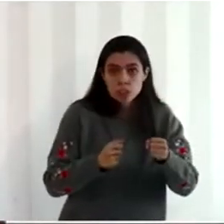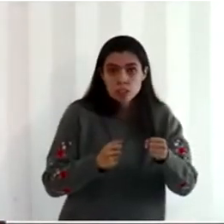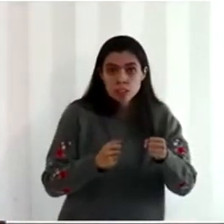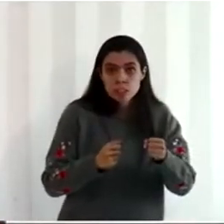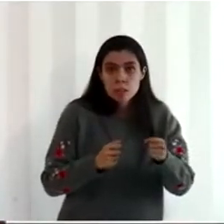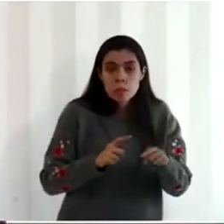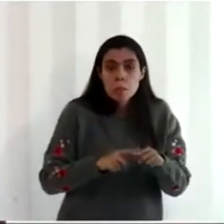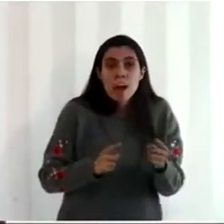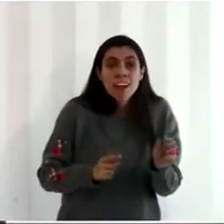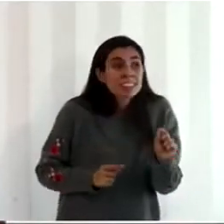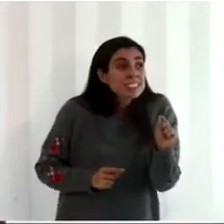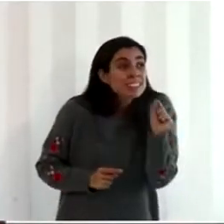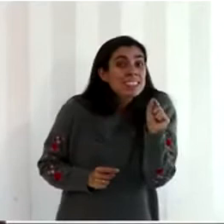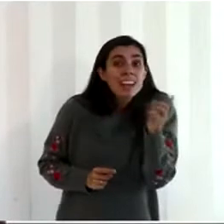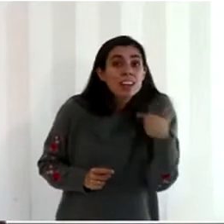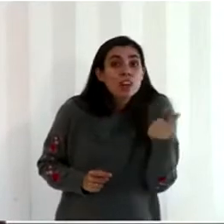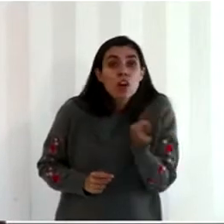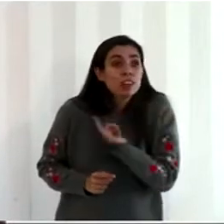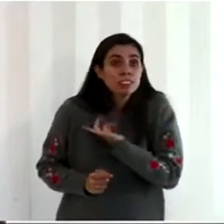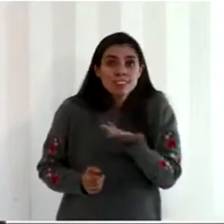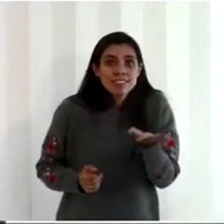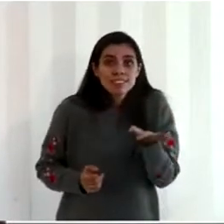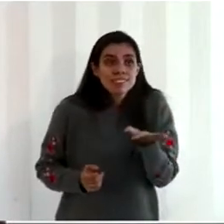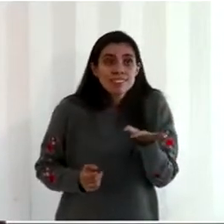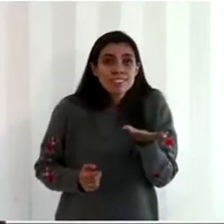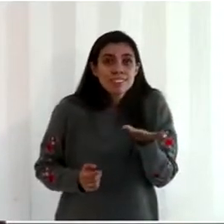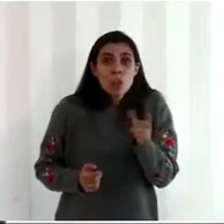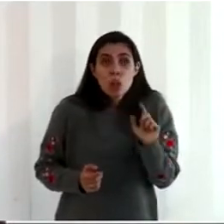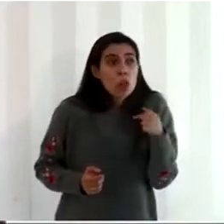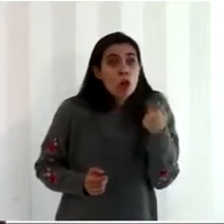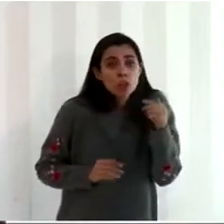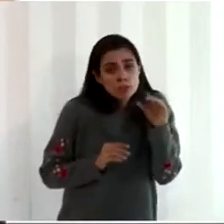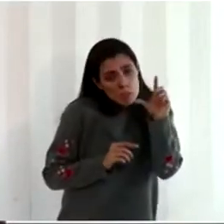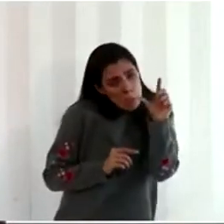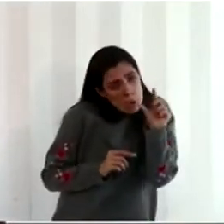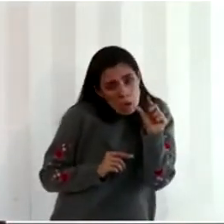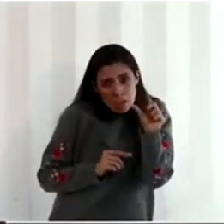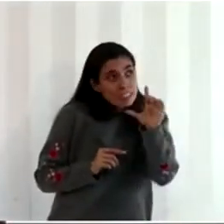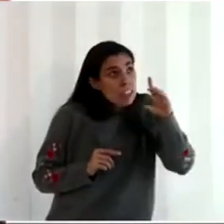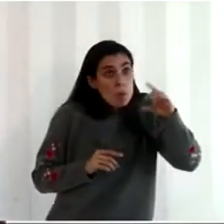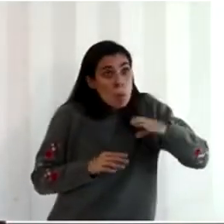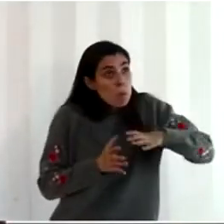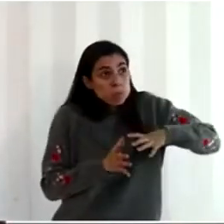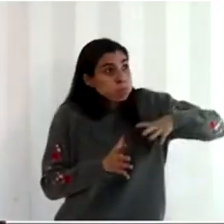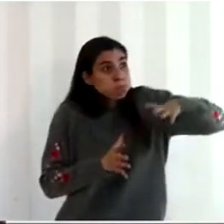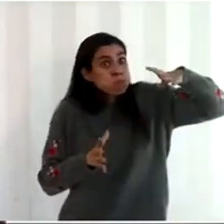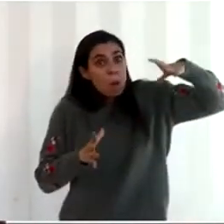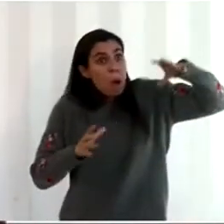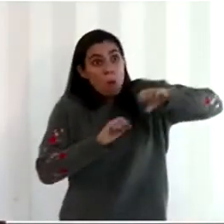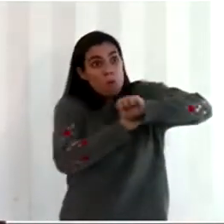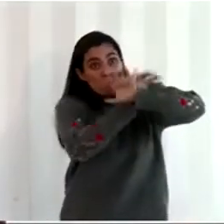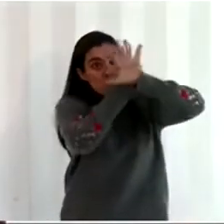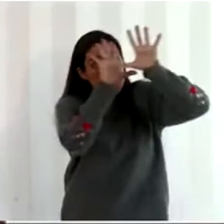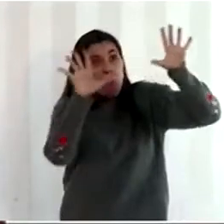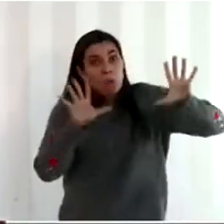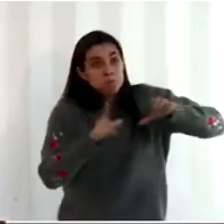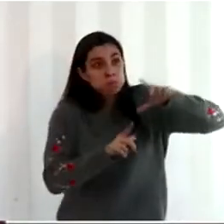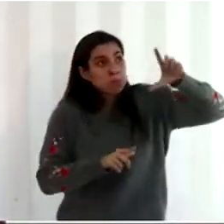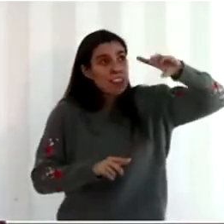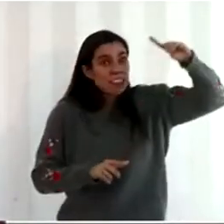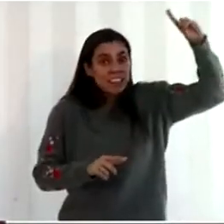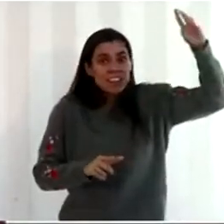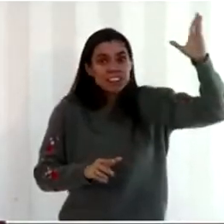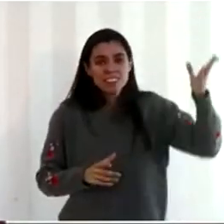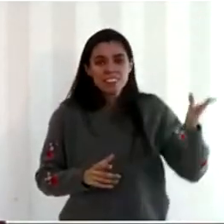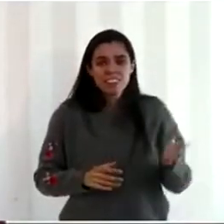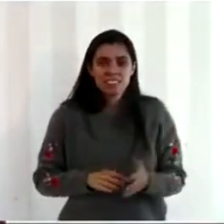Mas nós estamos aqui porque nós temos um sumo sacerdote, e através do sumo sacerdote Jesus, não segundo a ordem de Arão, mas segundo a ordem de